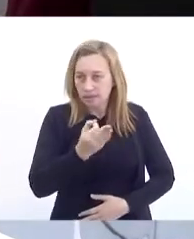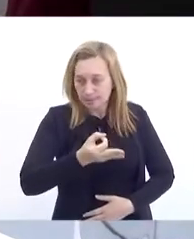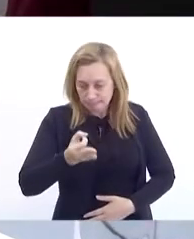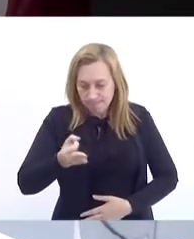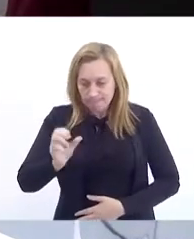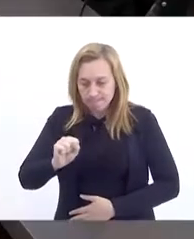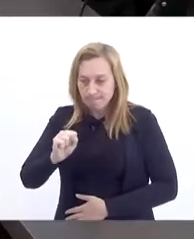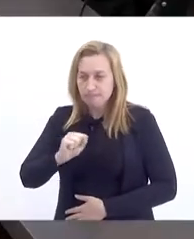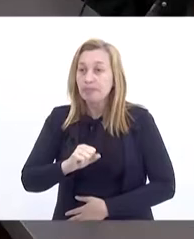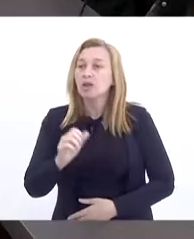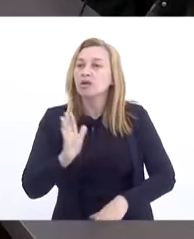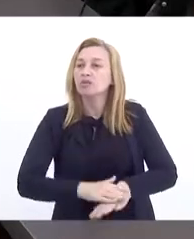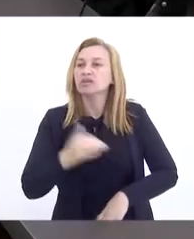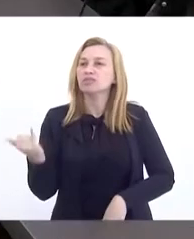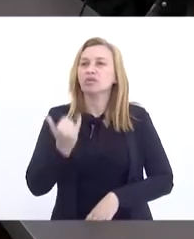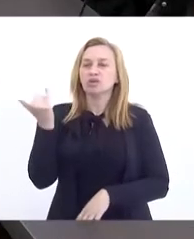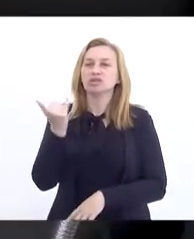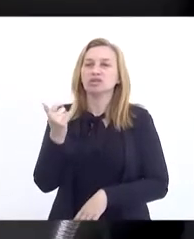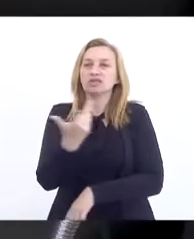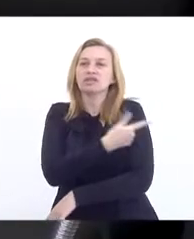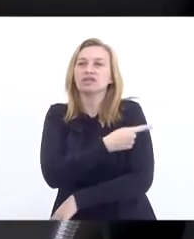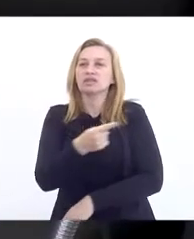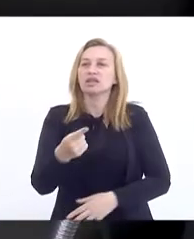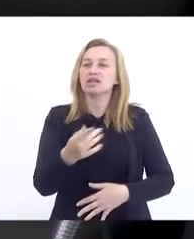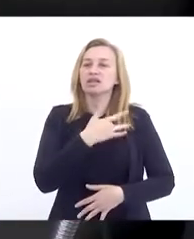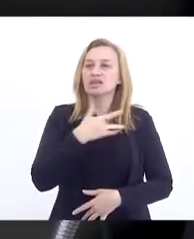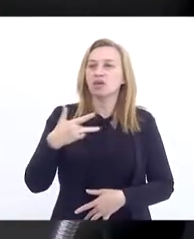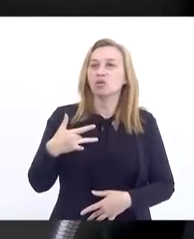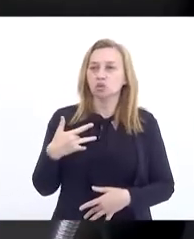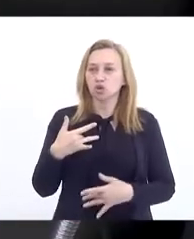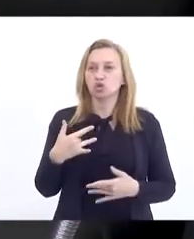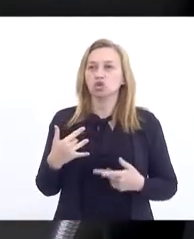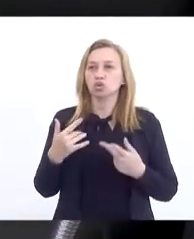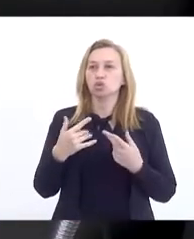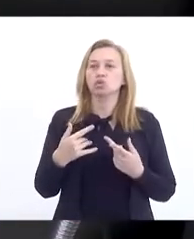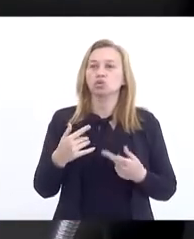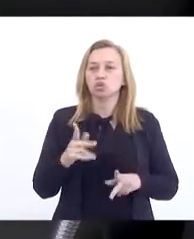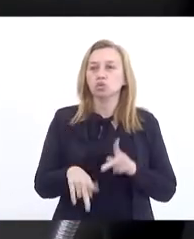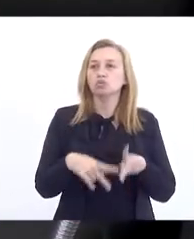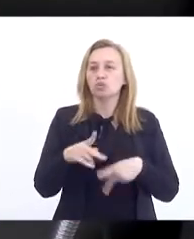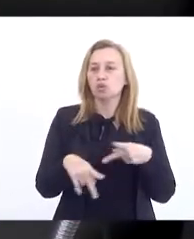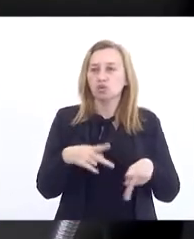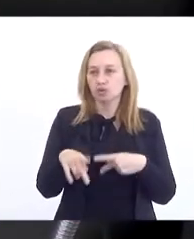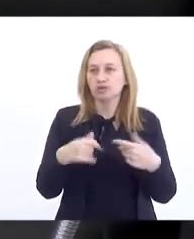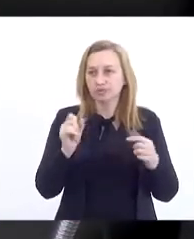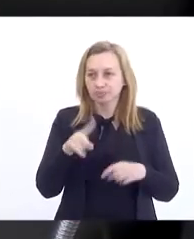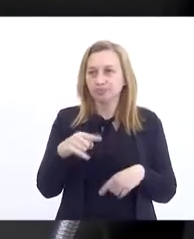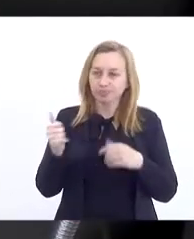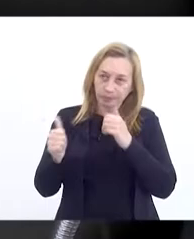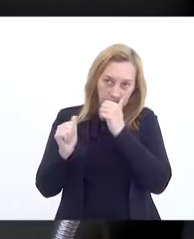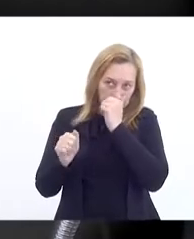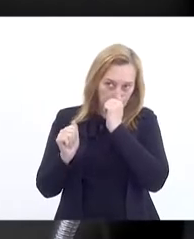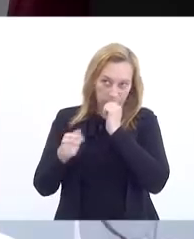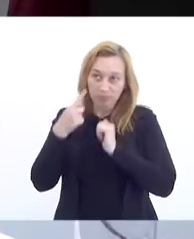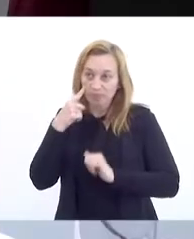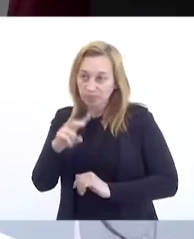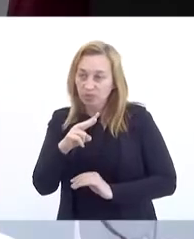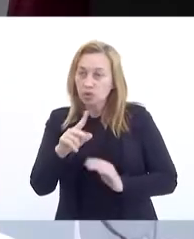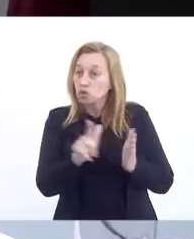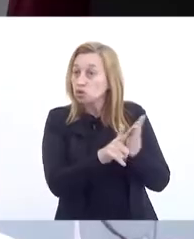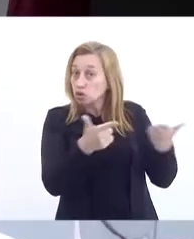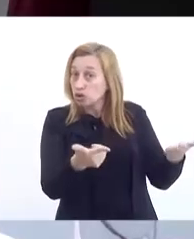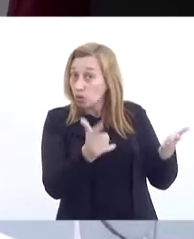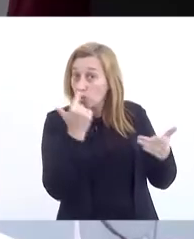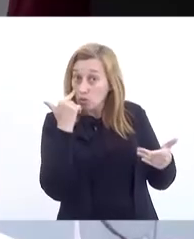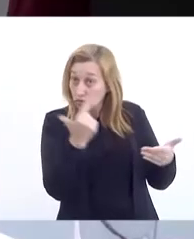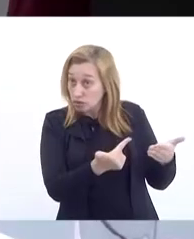Tá certo, sim. E o mais importante da vacina é a saúde pública como um todo, né? Se não deixar disseminar doenças. Hoje, se você ler o jornal hoje, olha só, não é